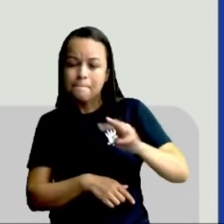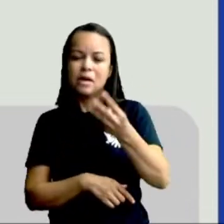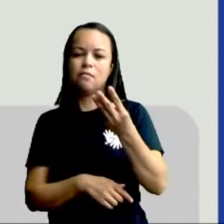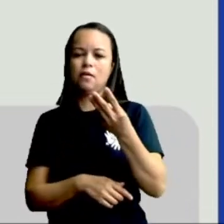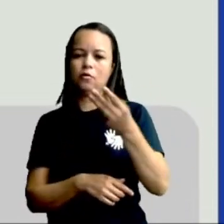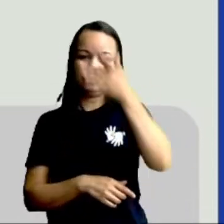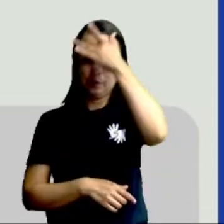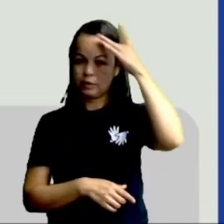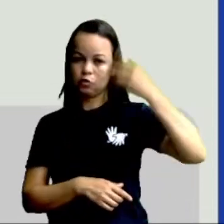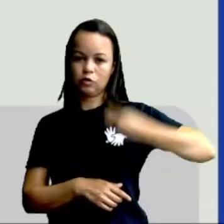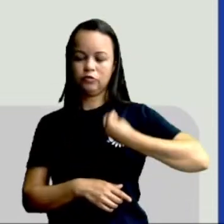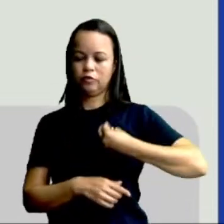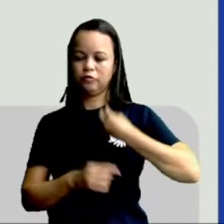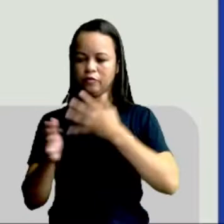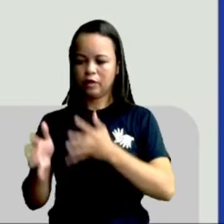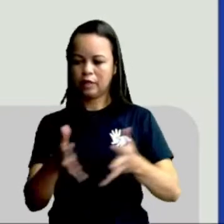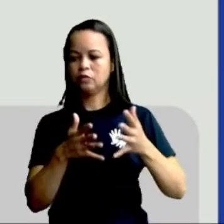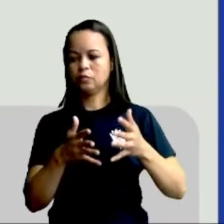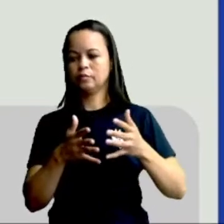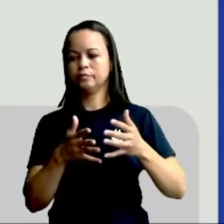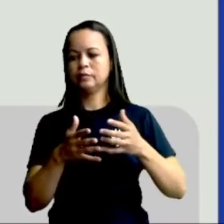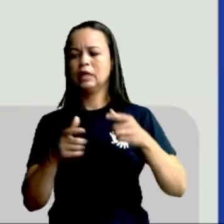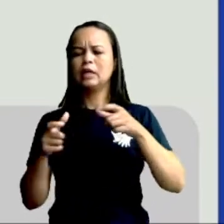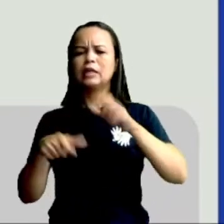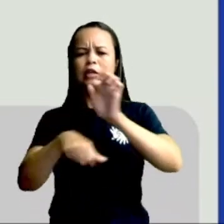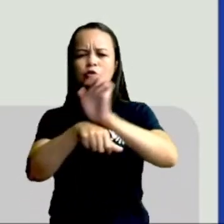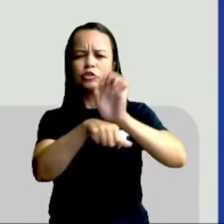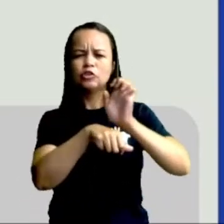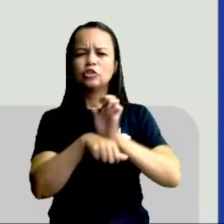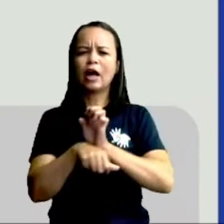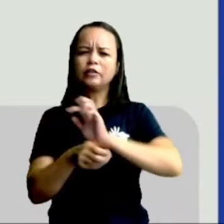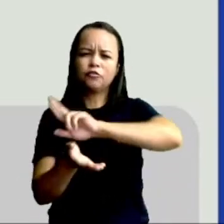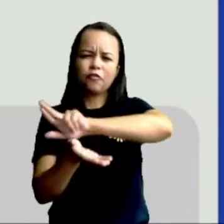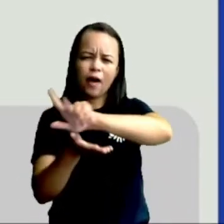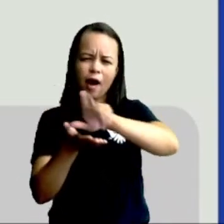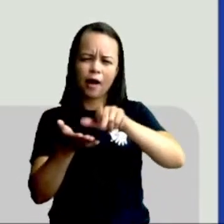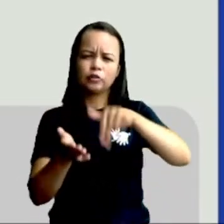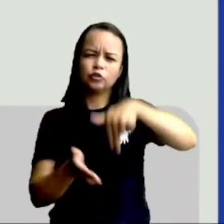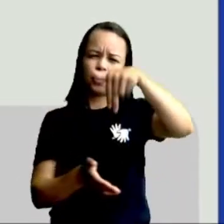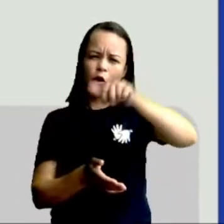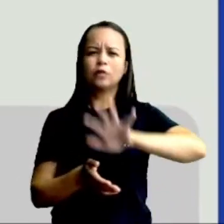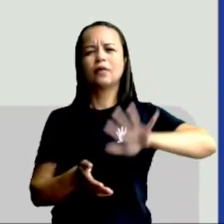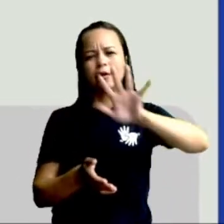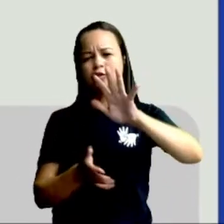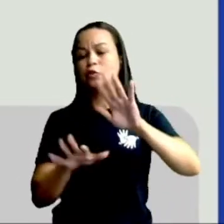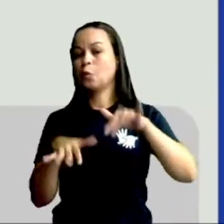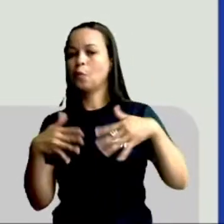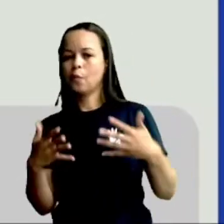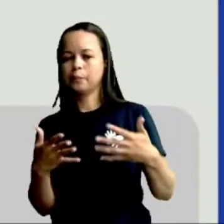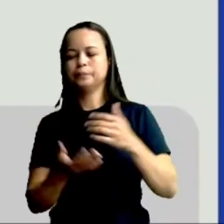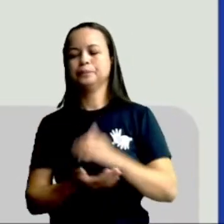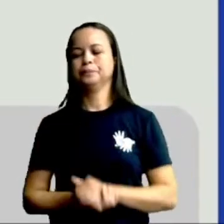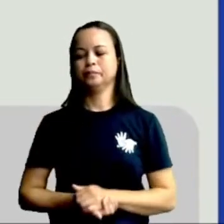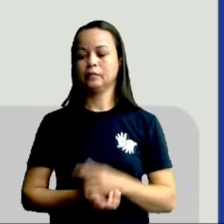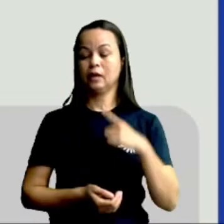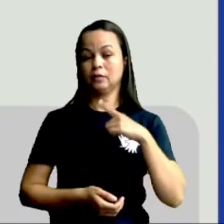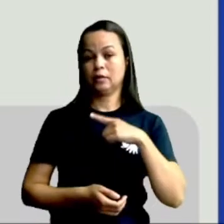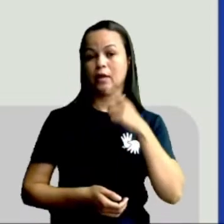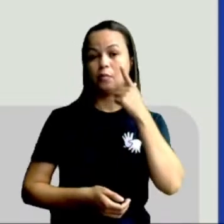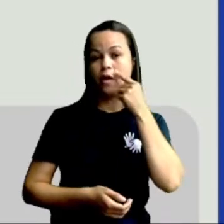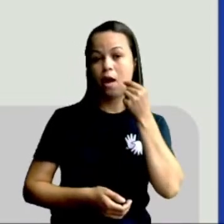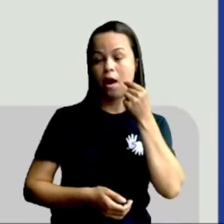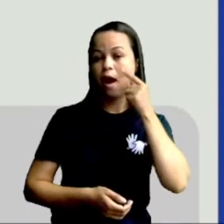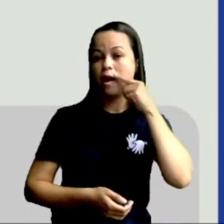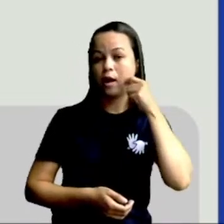possui a maior quantidade de estados. Quais são os estados da região Nordeste? Temos